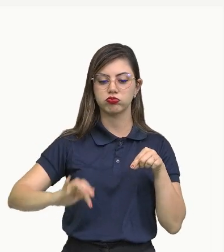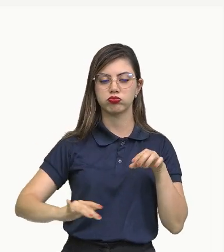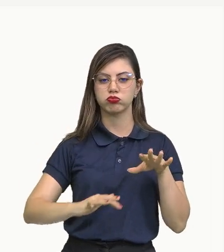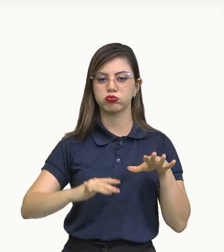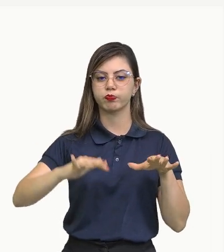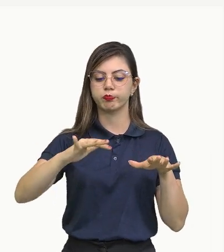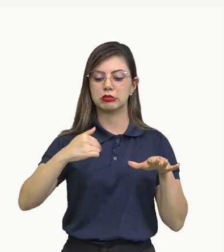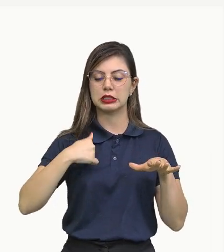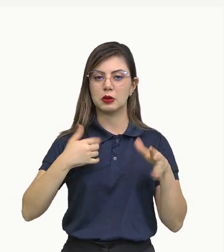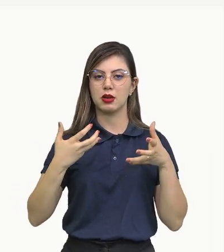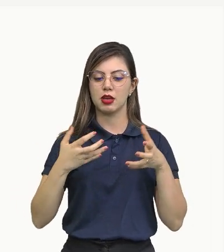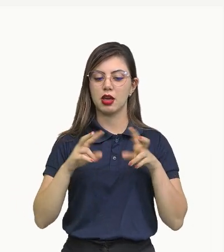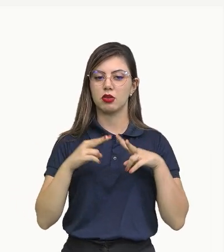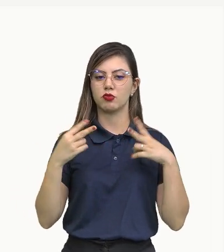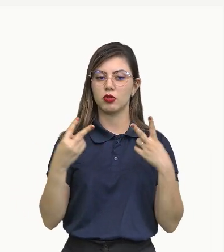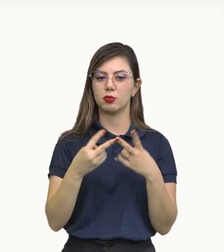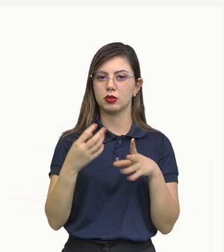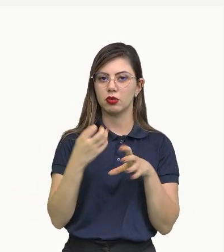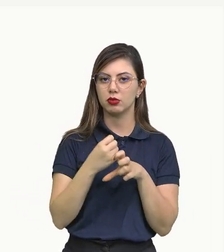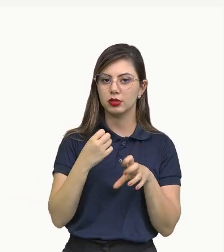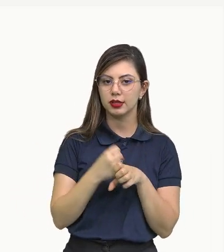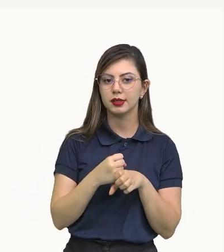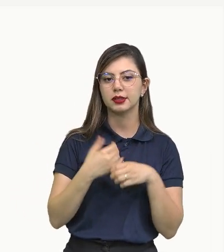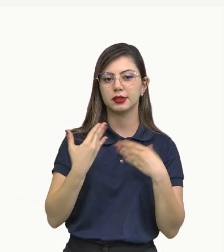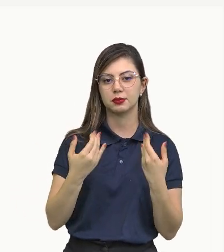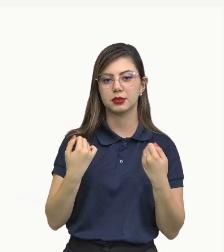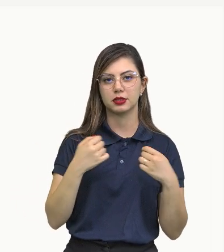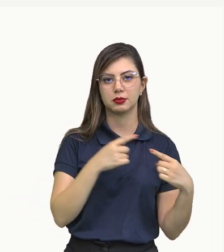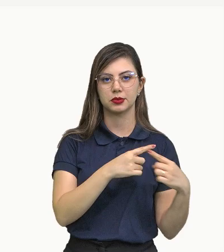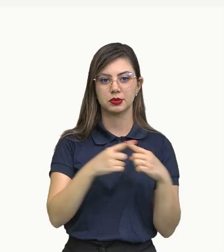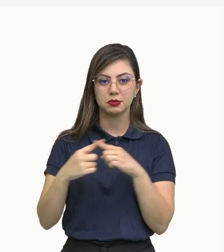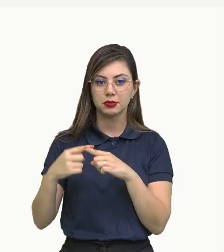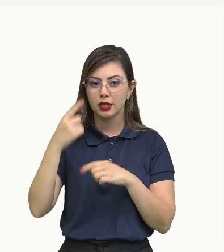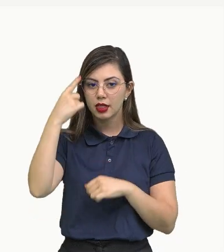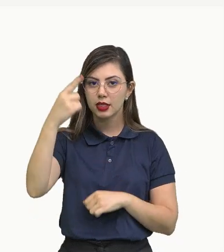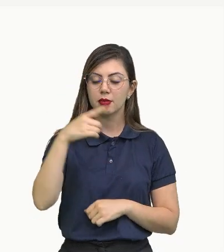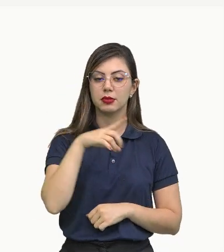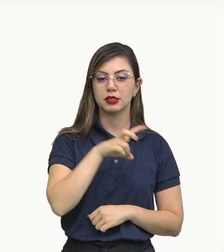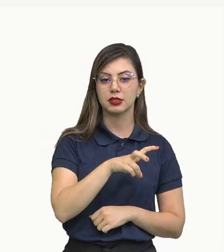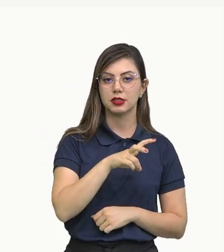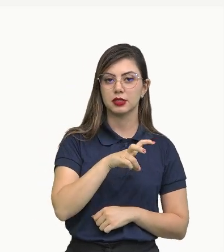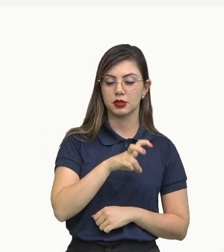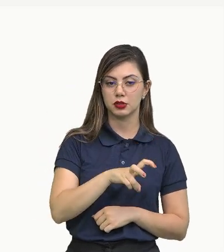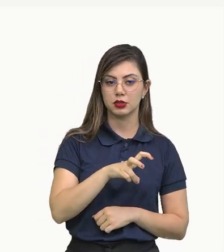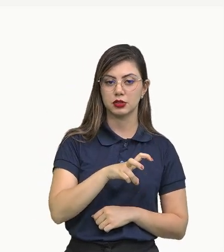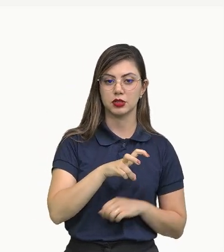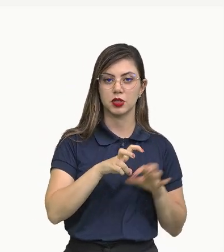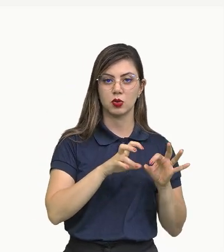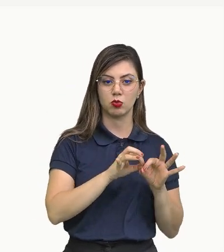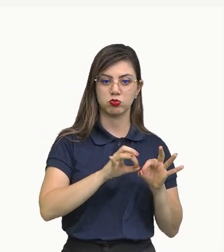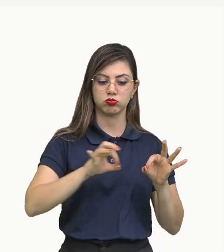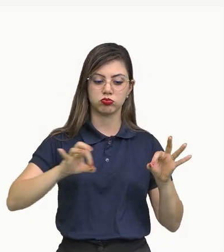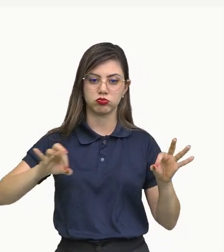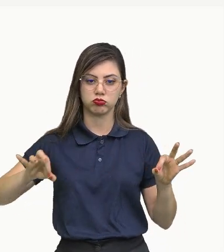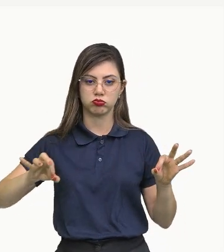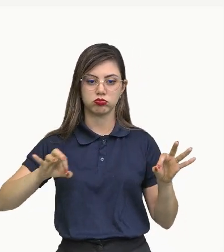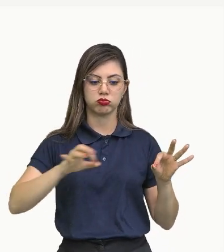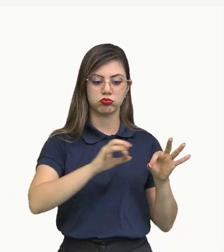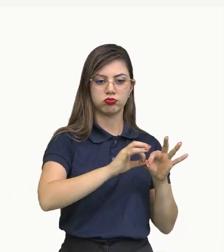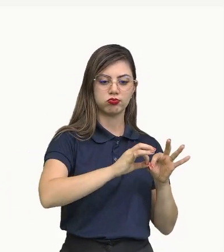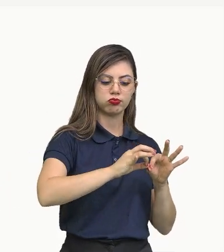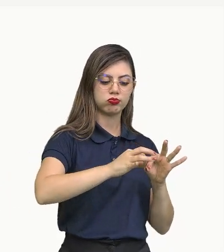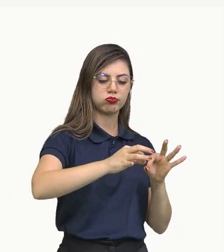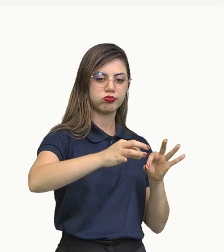ter que multiplicar as 3 dimensões. Lembrando que o comprimento é 5, a largura é 3 e a altura é de 4.